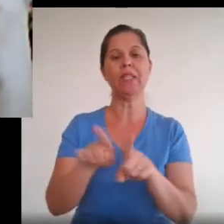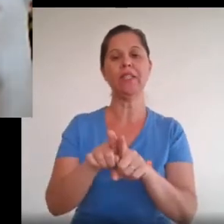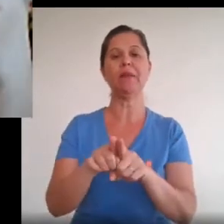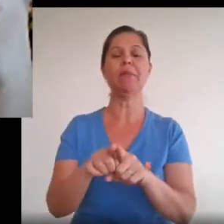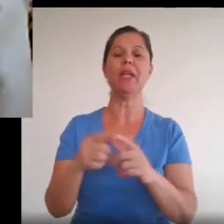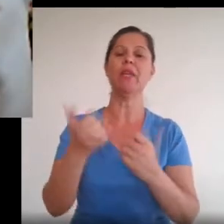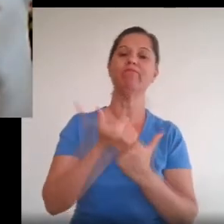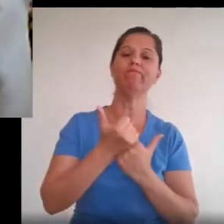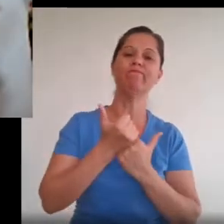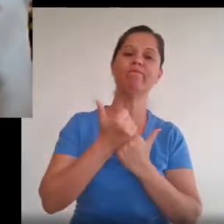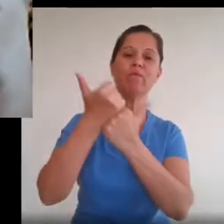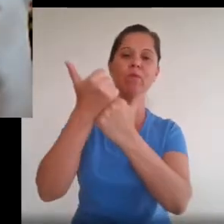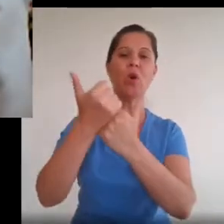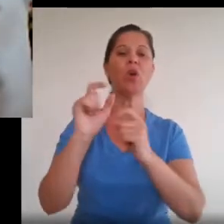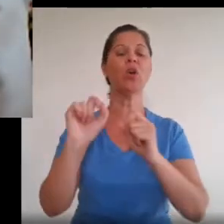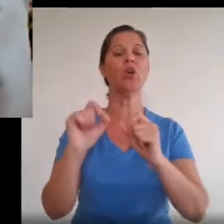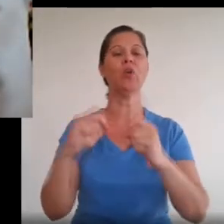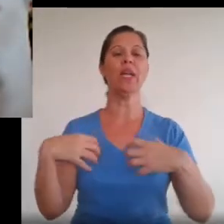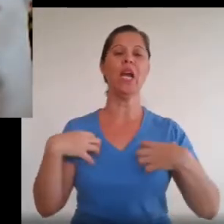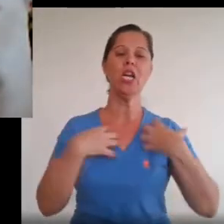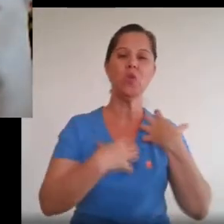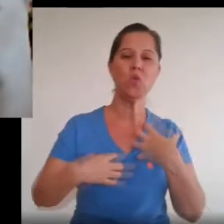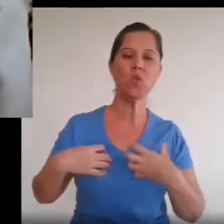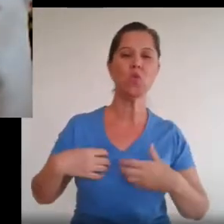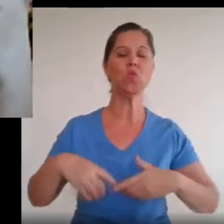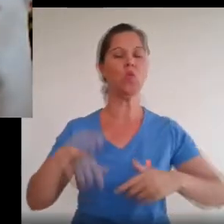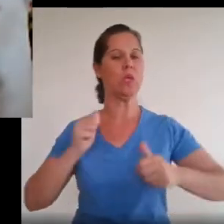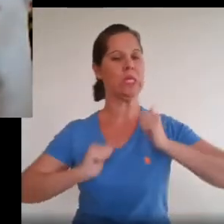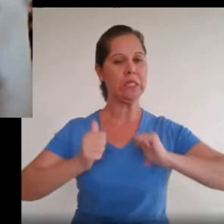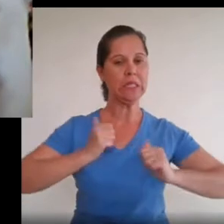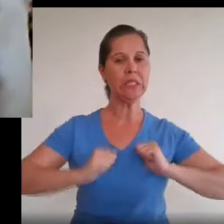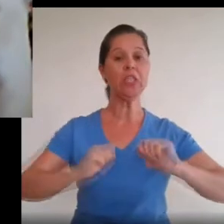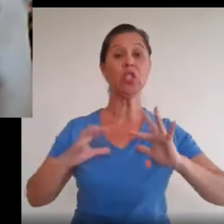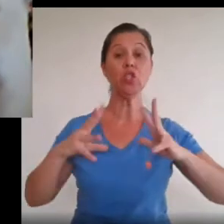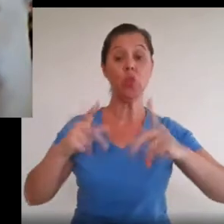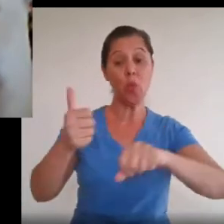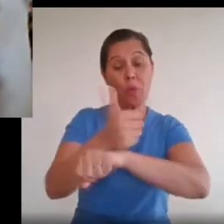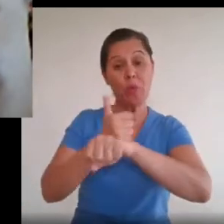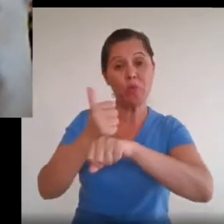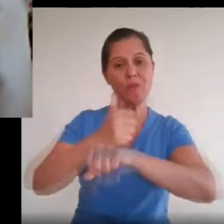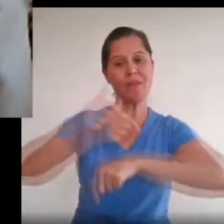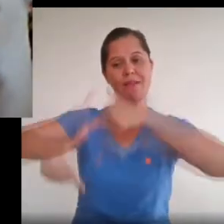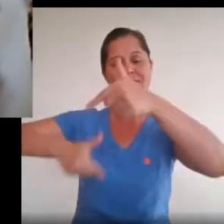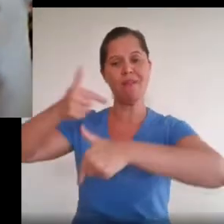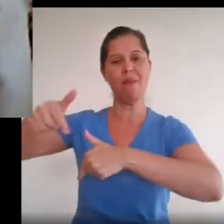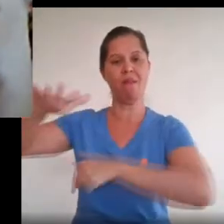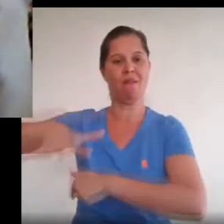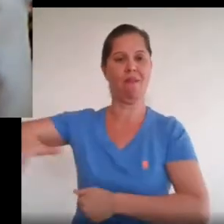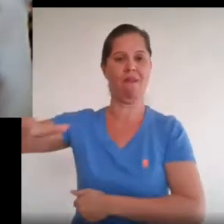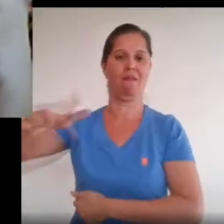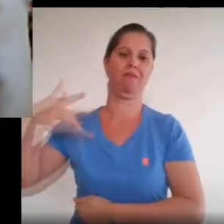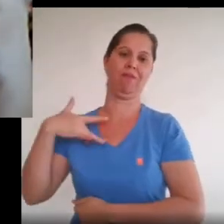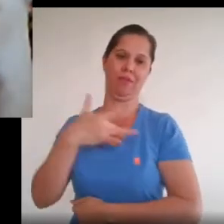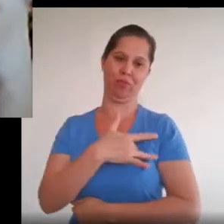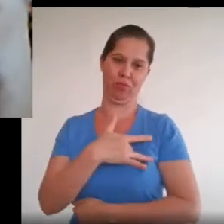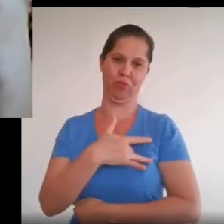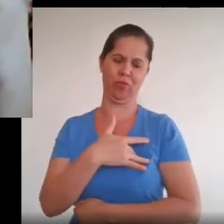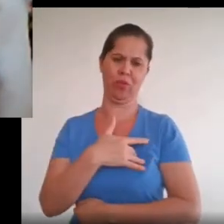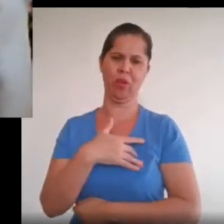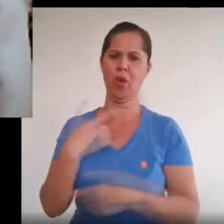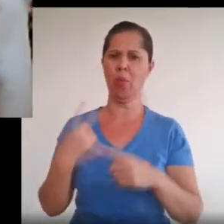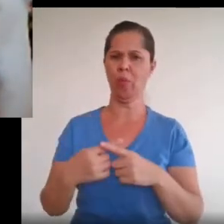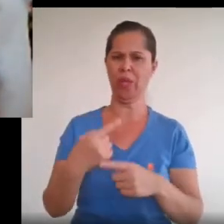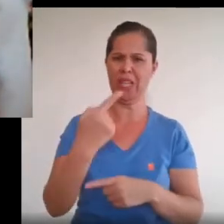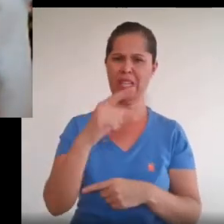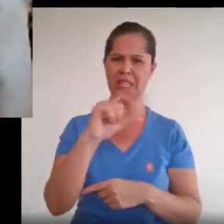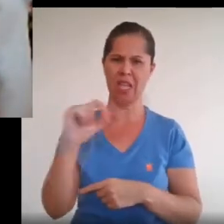e à ansiedade de todos os profissionais que tiveram que enfrentar a pandemia, porque nesses últimos 100